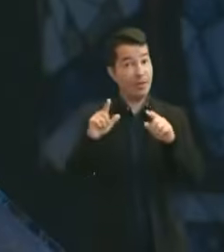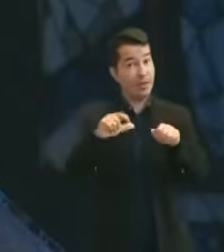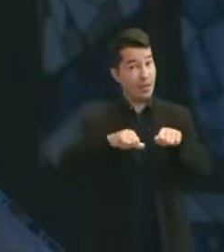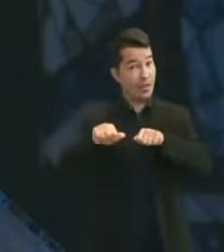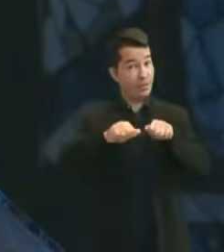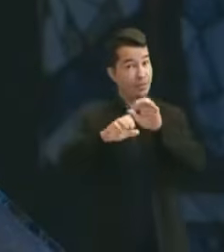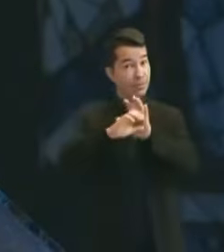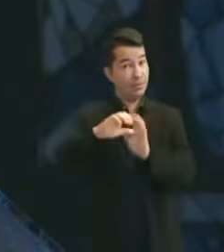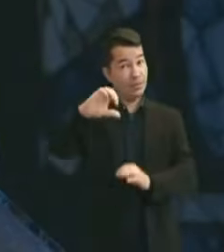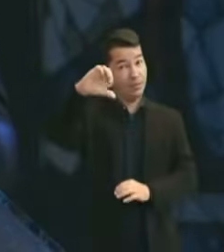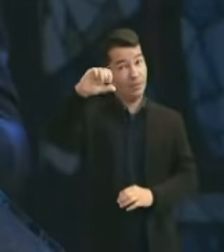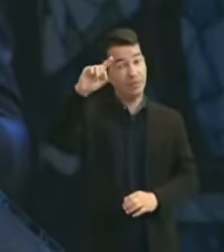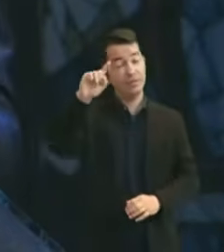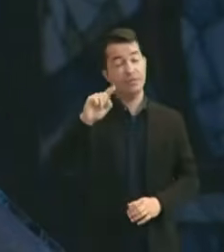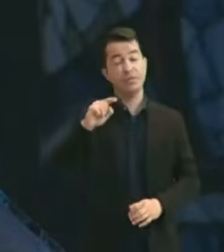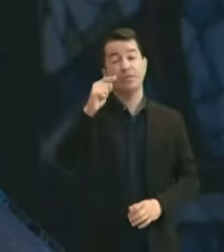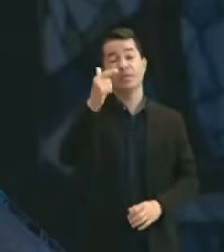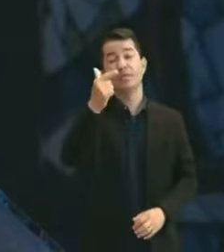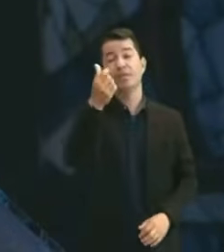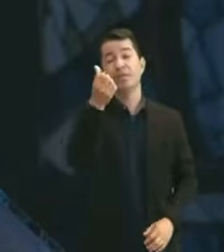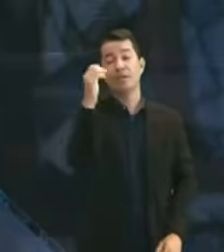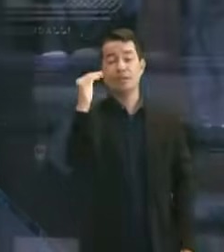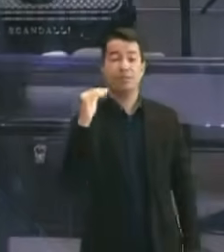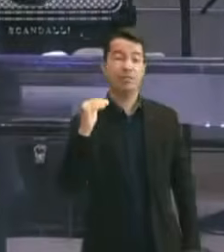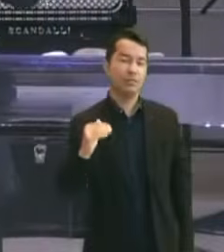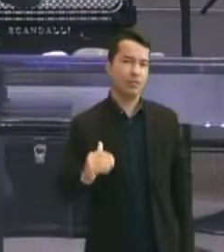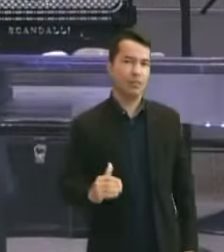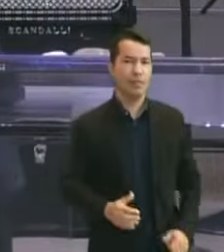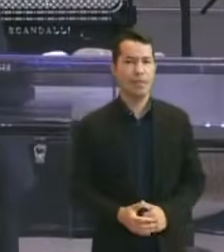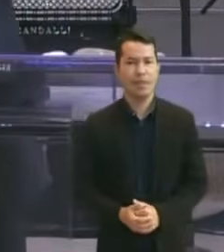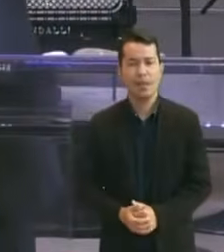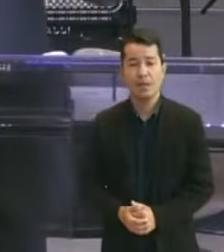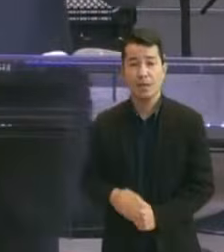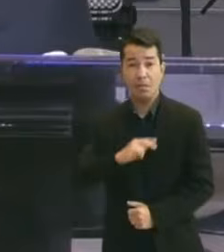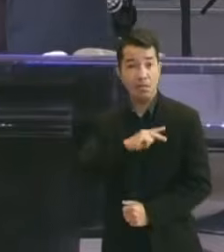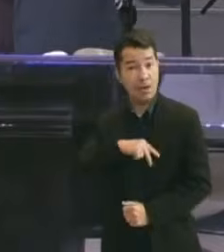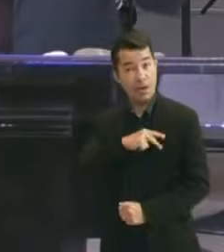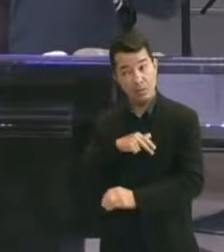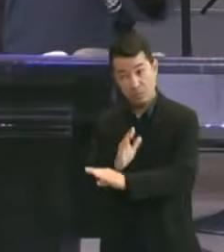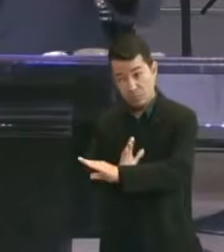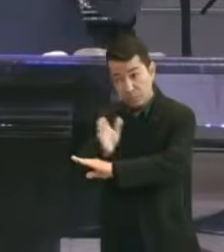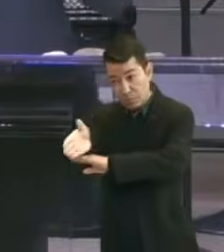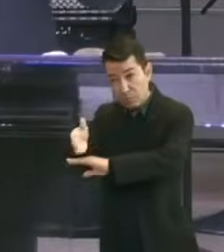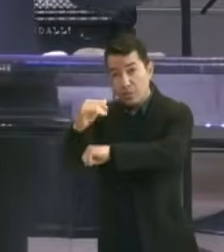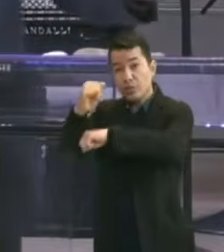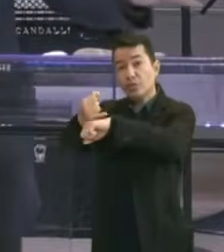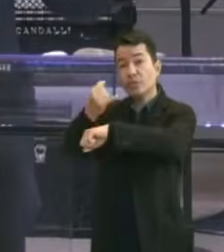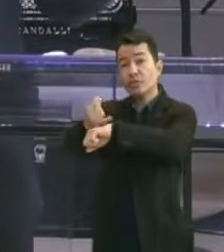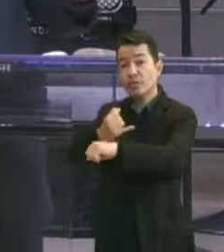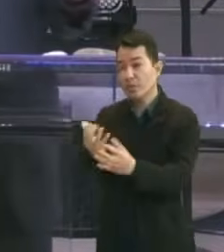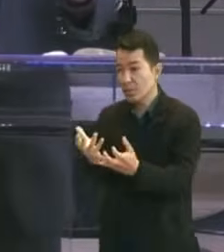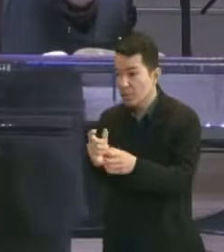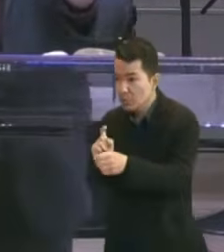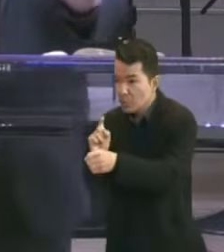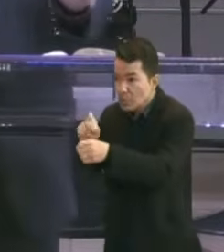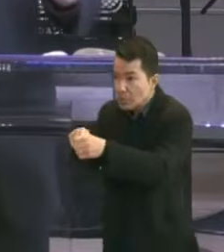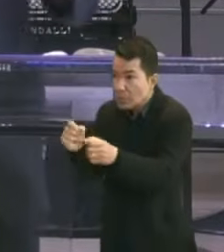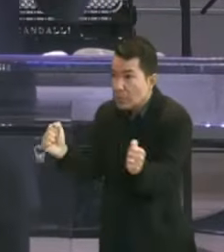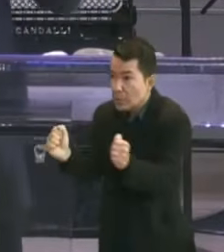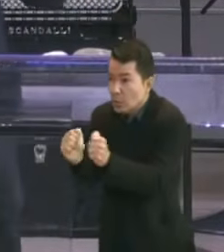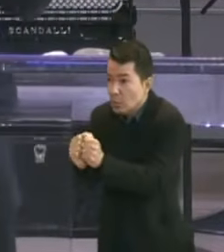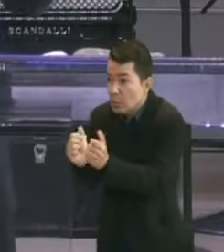30. Diz assim: Saulo foi para Jerusalém e tentou juntar-se aos seguidores de Jesus. Olha o drama,